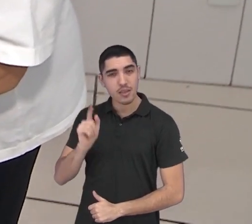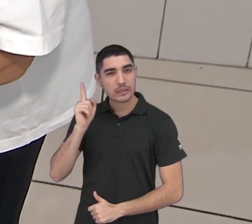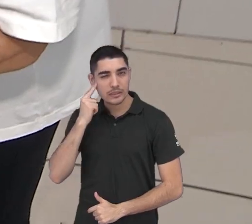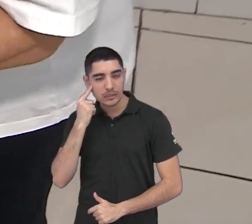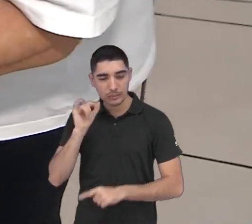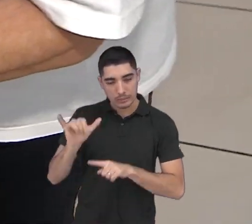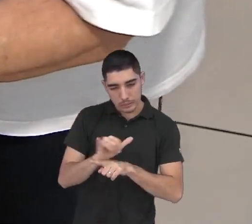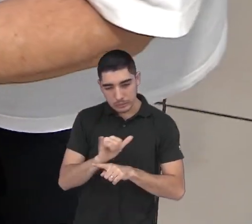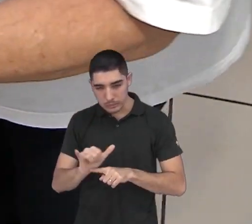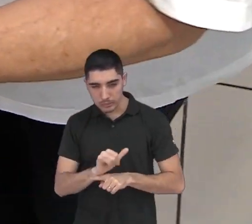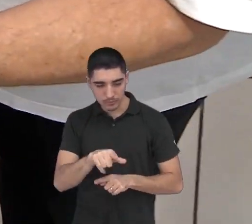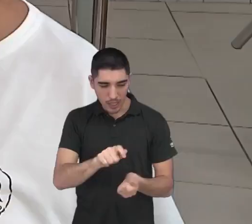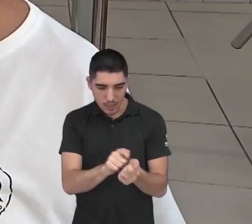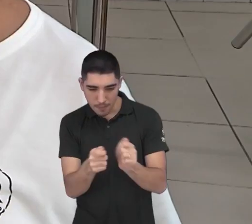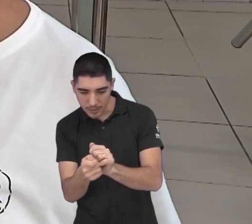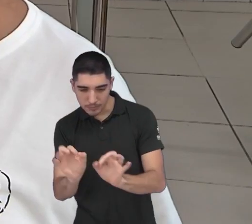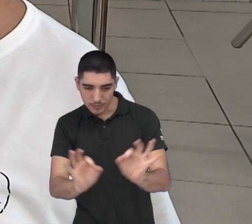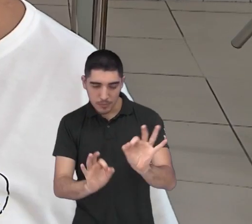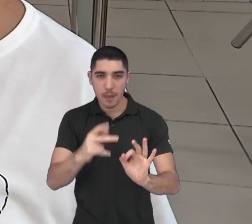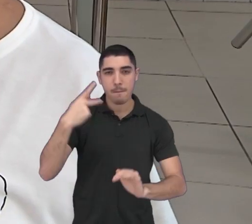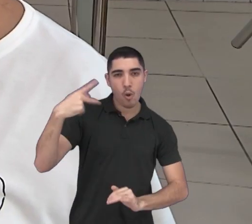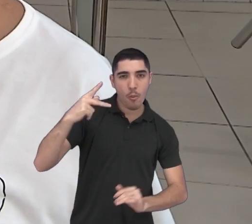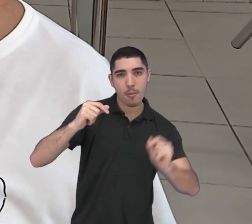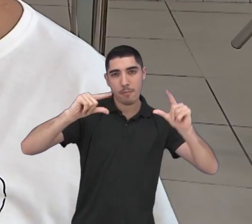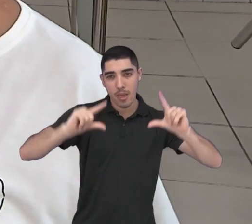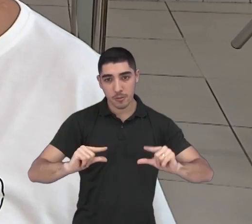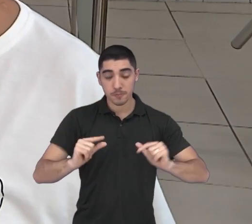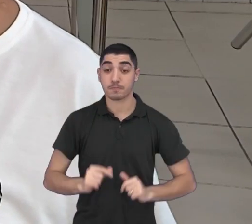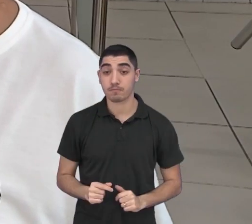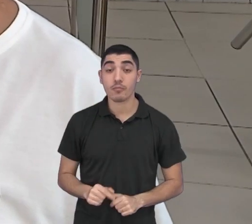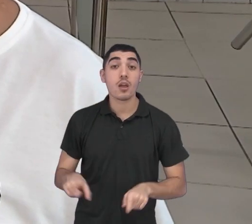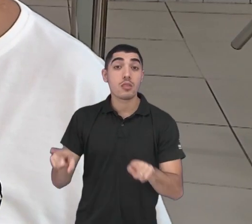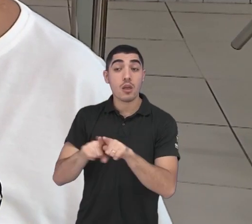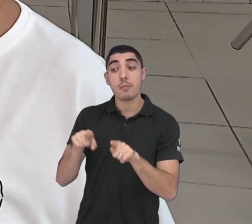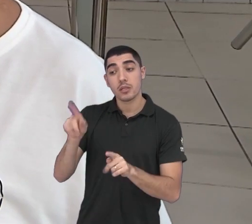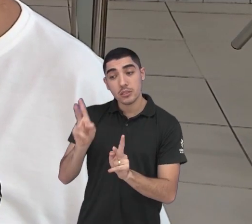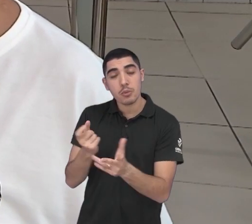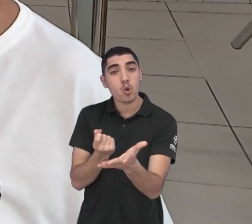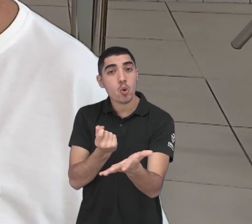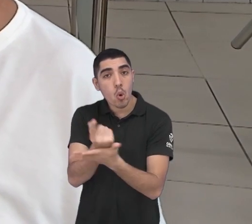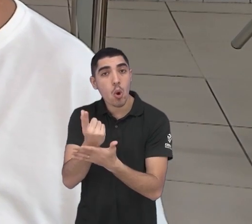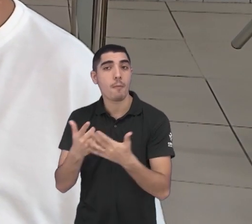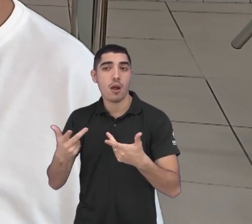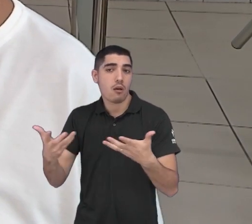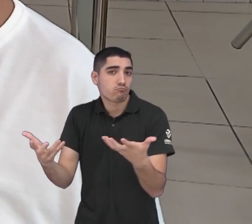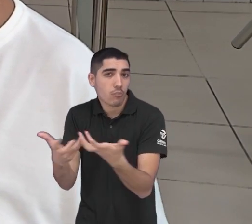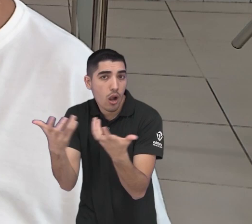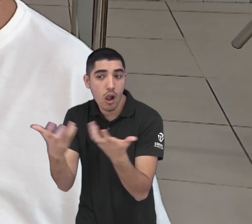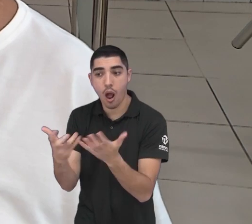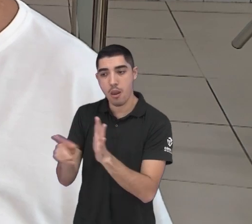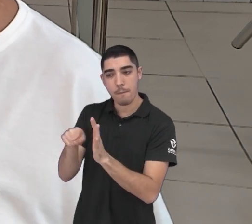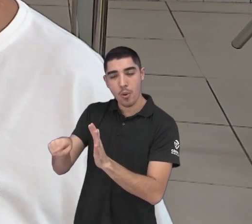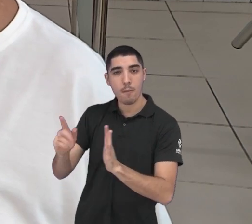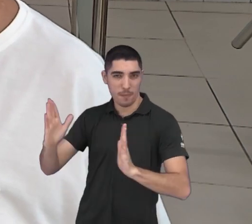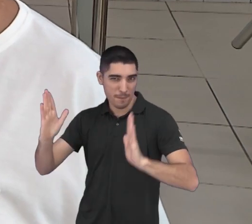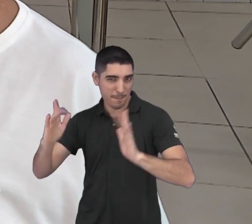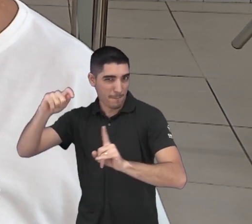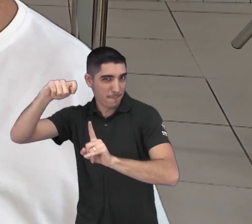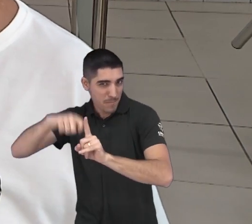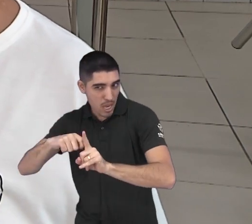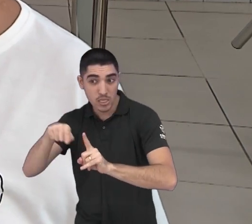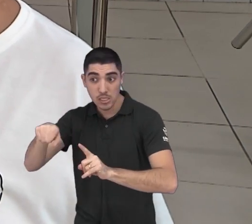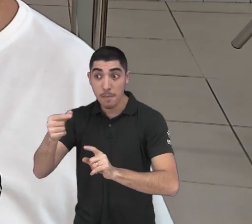no cardápio e promoções. A gente compra a verdura da época, que é mais barata, uma carne, diversifica a